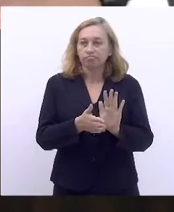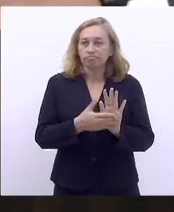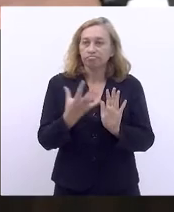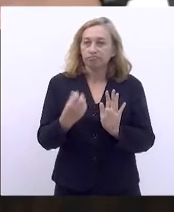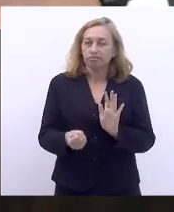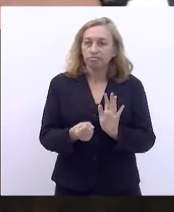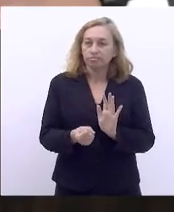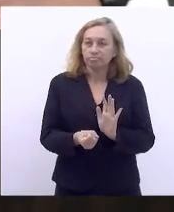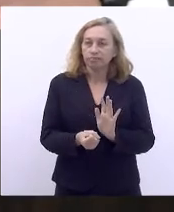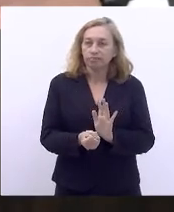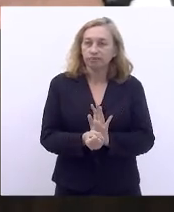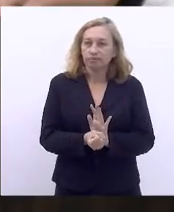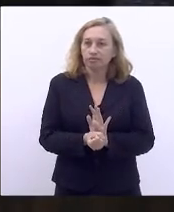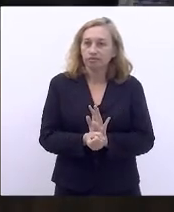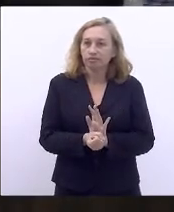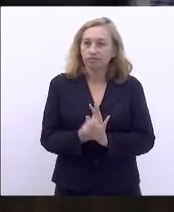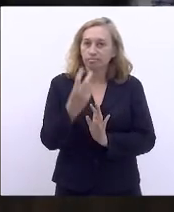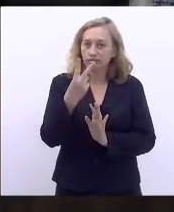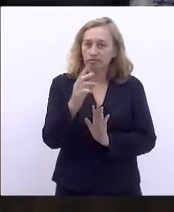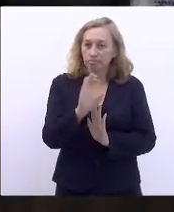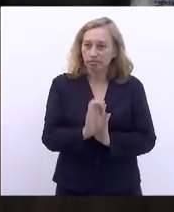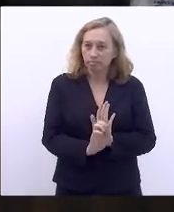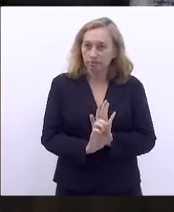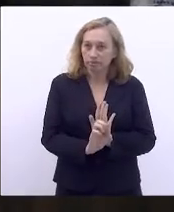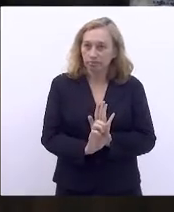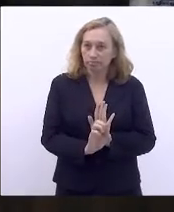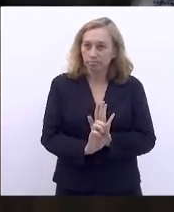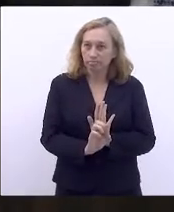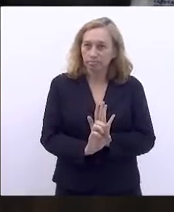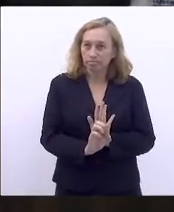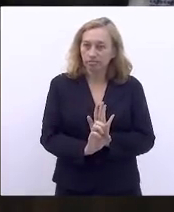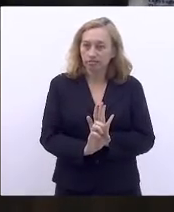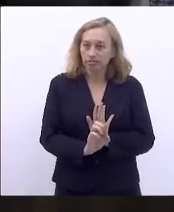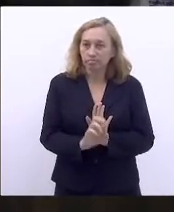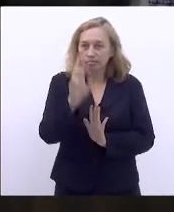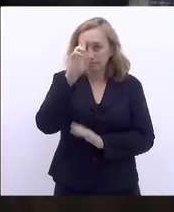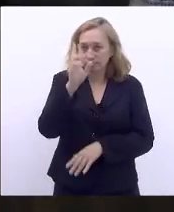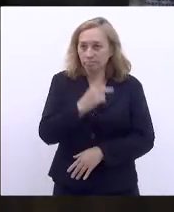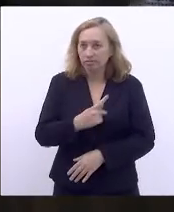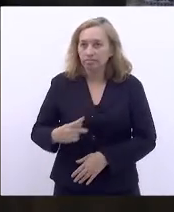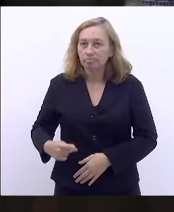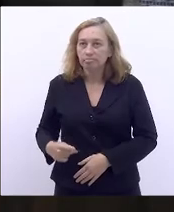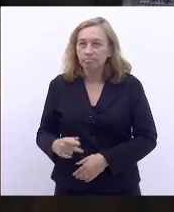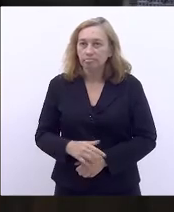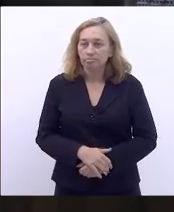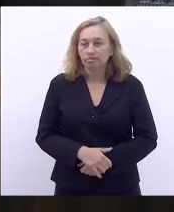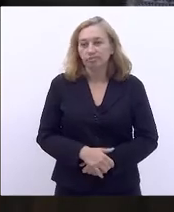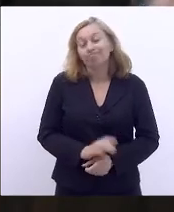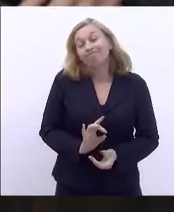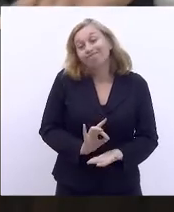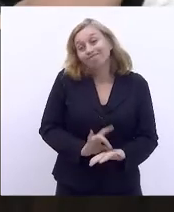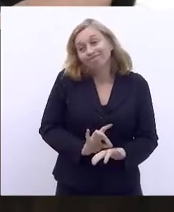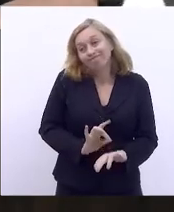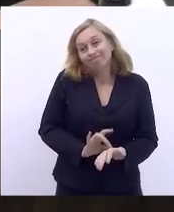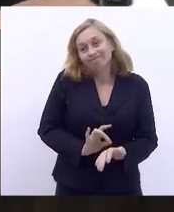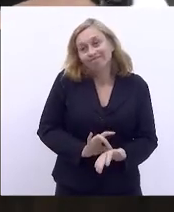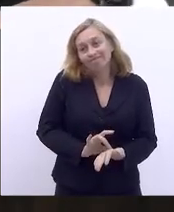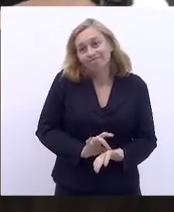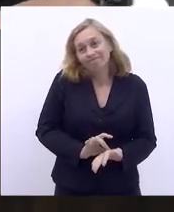recebeu duas emendas. Senhor presidente, a verdade